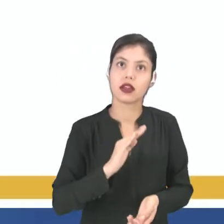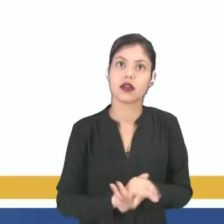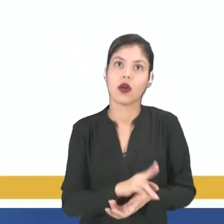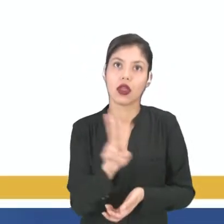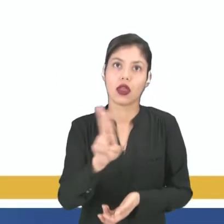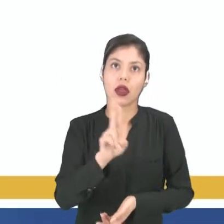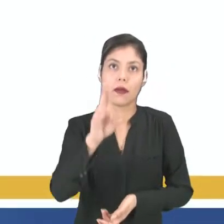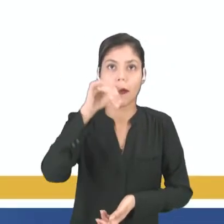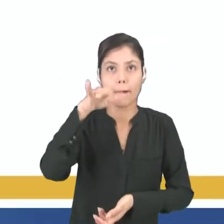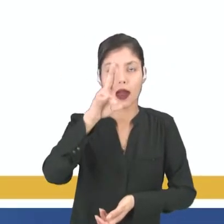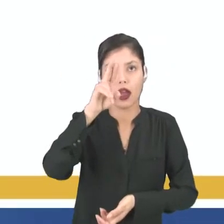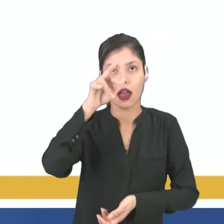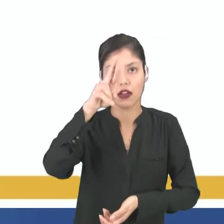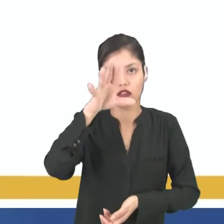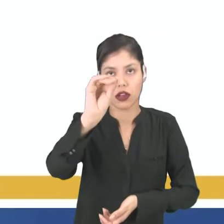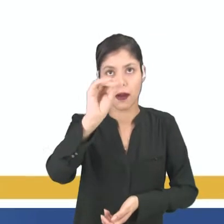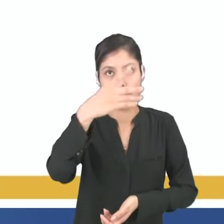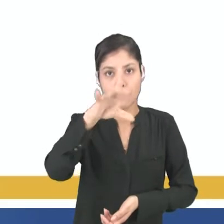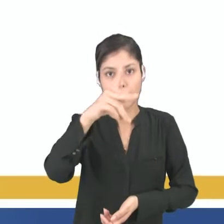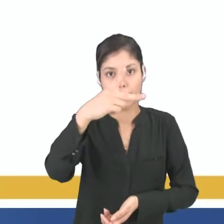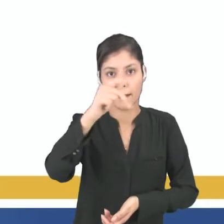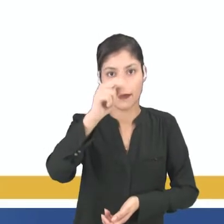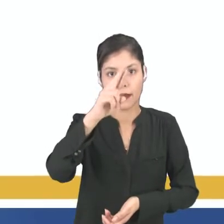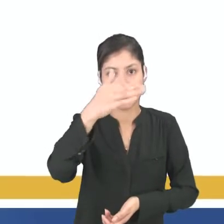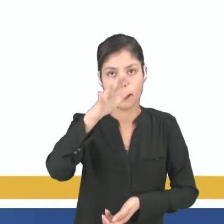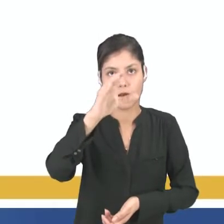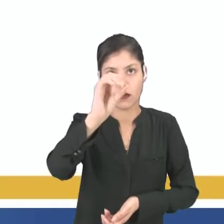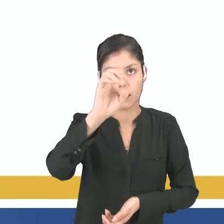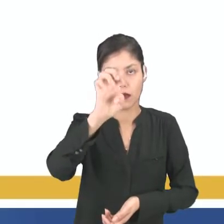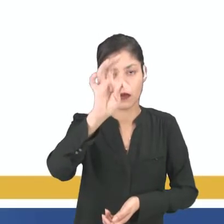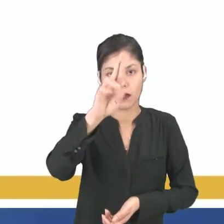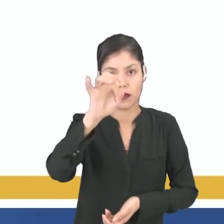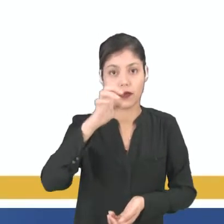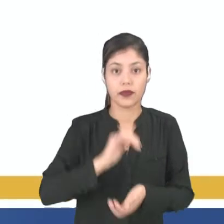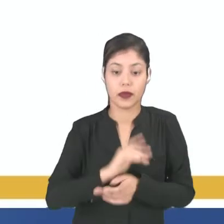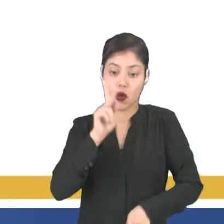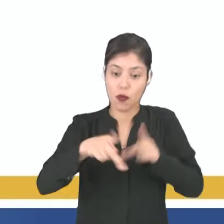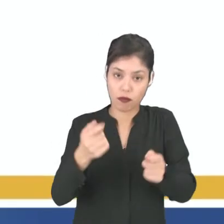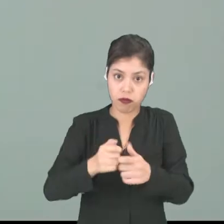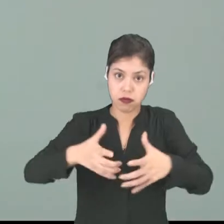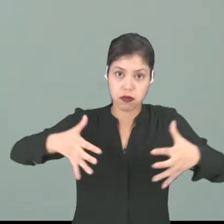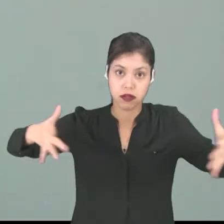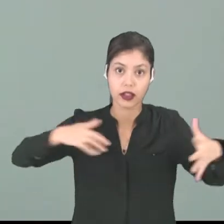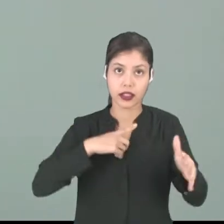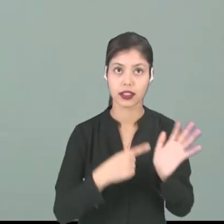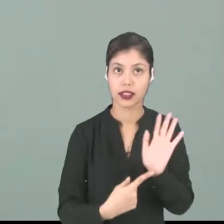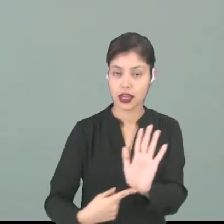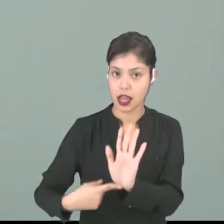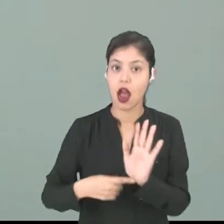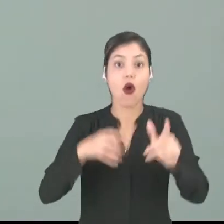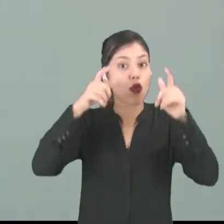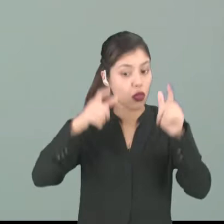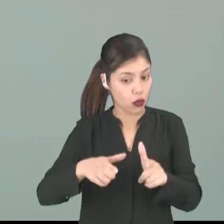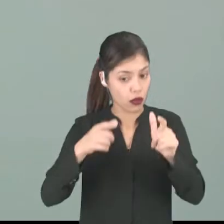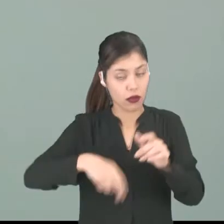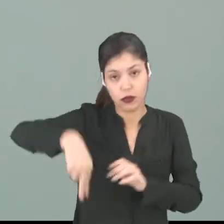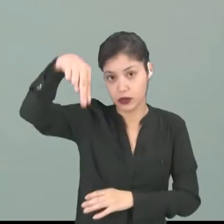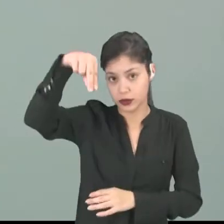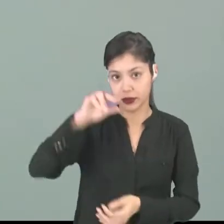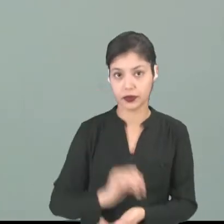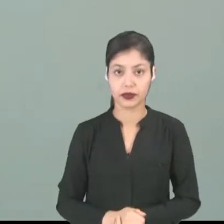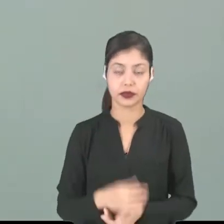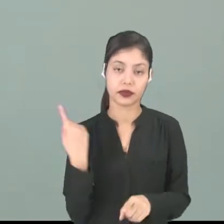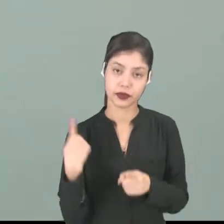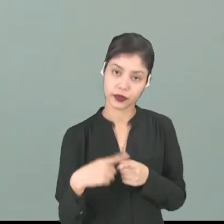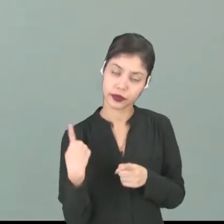Essa questão da Marcha para o Oeste é com o intuito de povoar, né, principalmente a região norte,